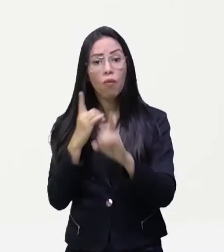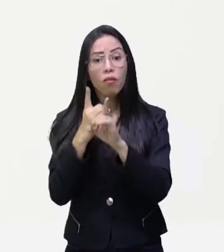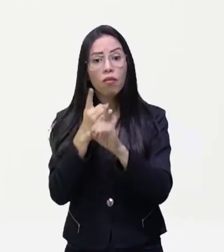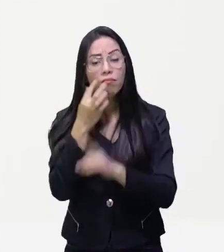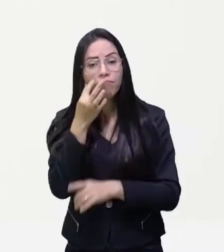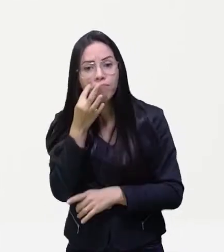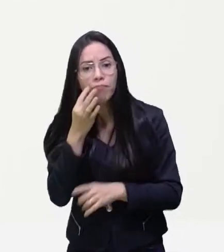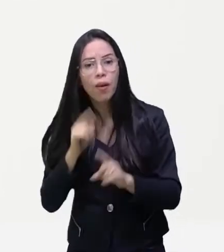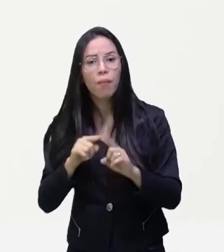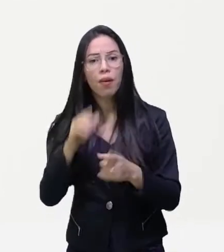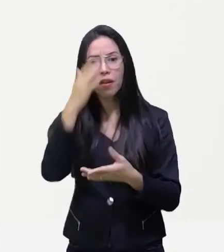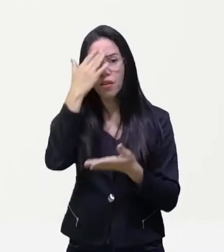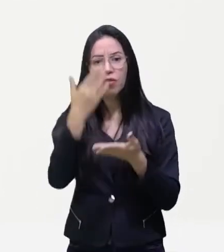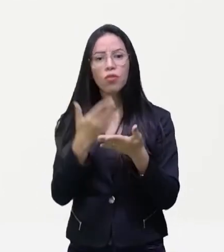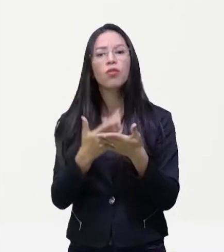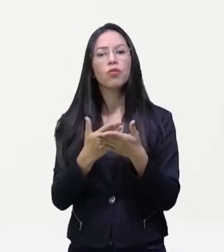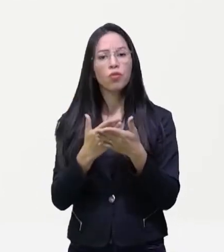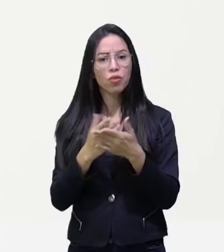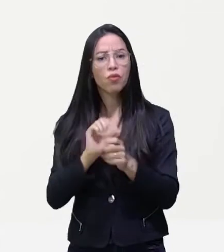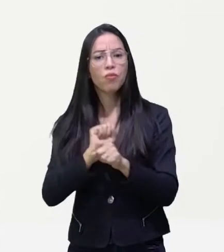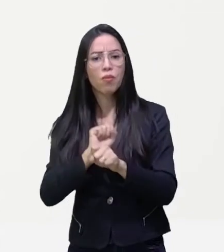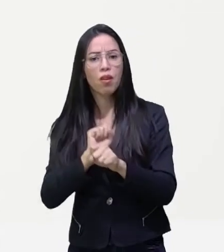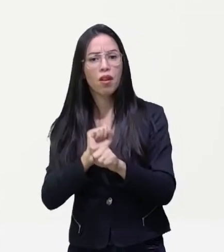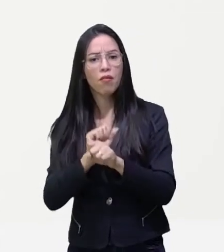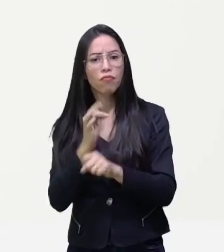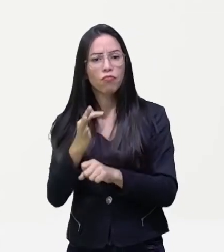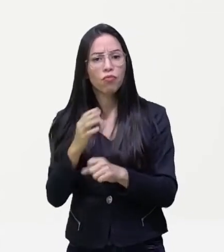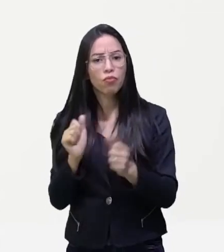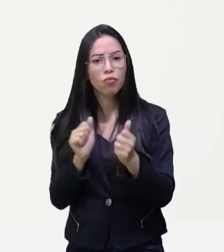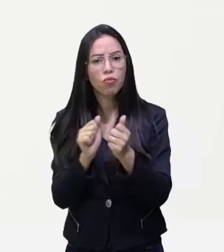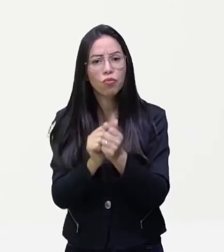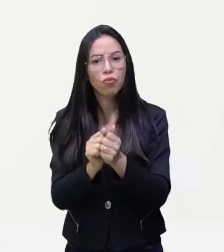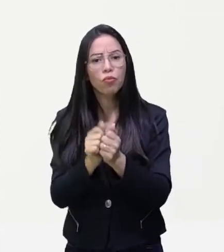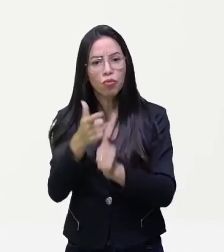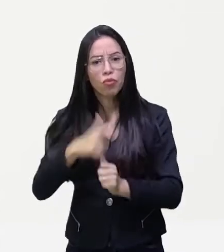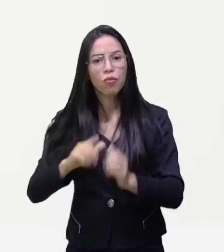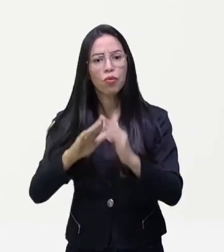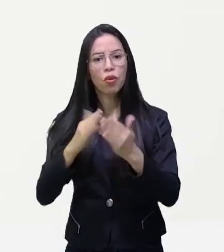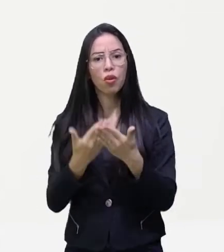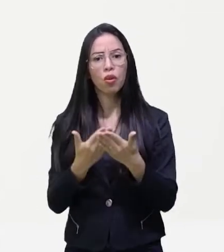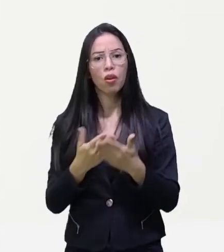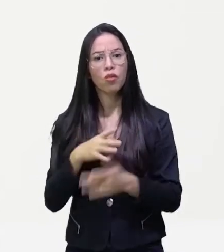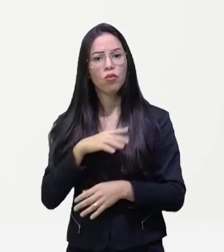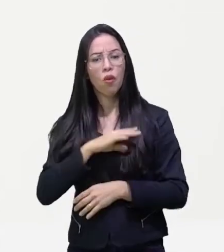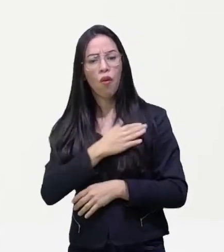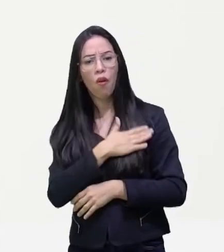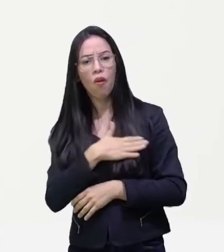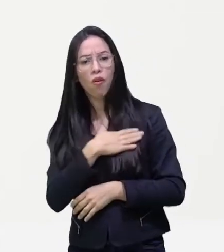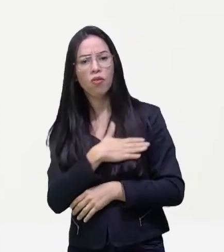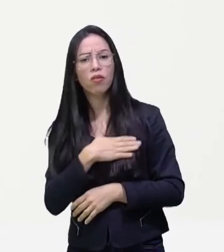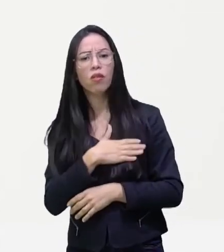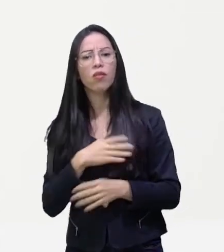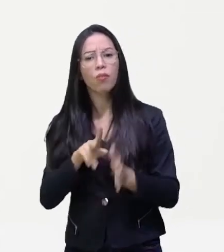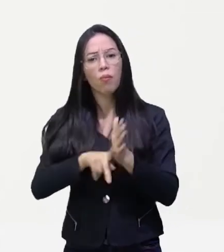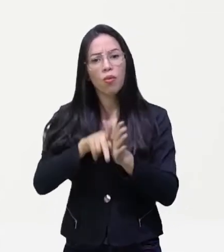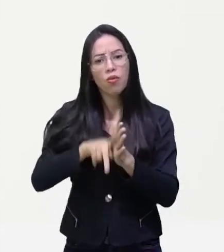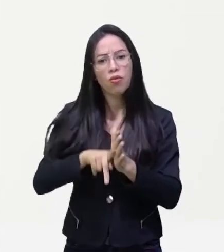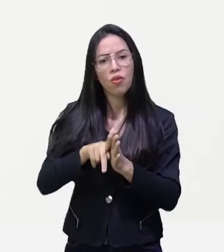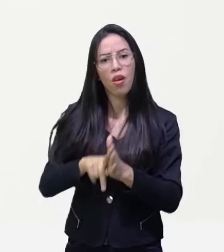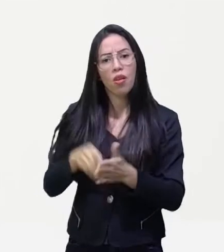do projeto Aula em Casa. E você? Assistiu a todas as aulas? Espero te rever em breve. Fique em